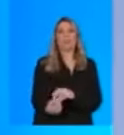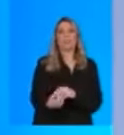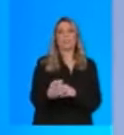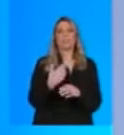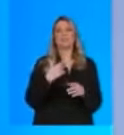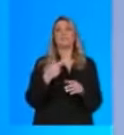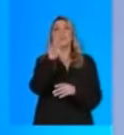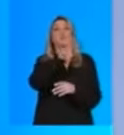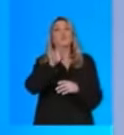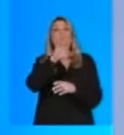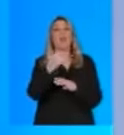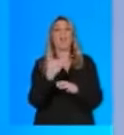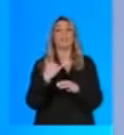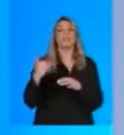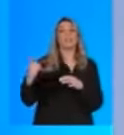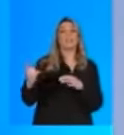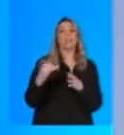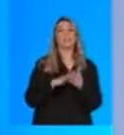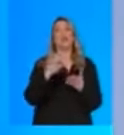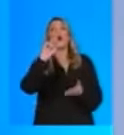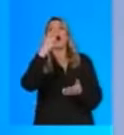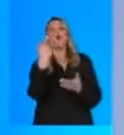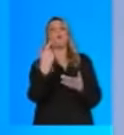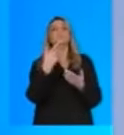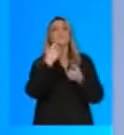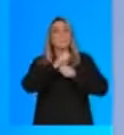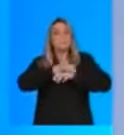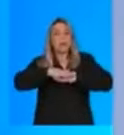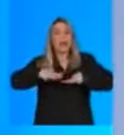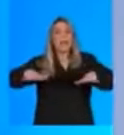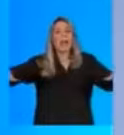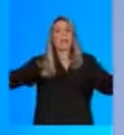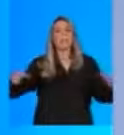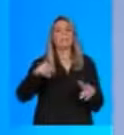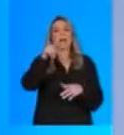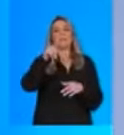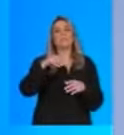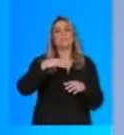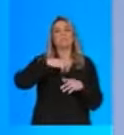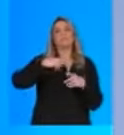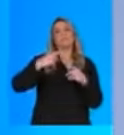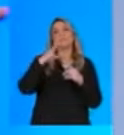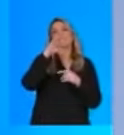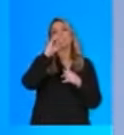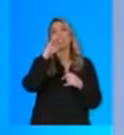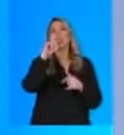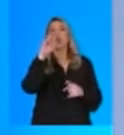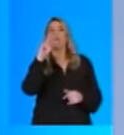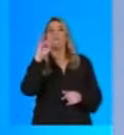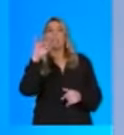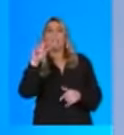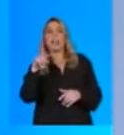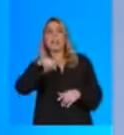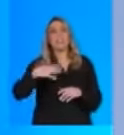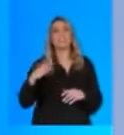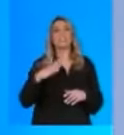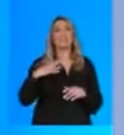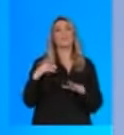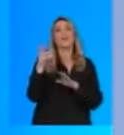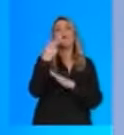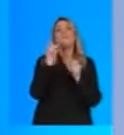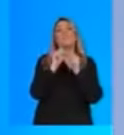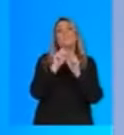transporte que usa eletricidade ou espalhar a malha de ciclovias pela cidade ou facilitar o uso mesmo das